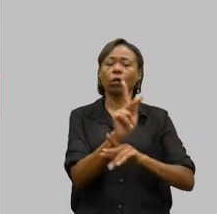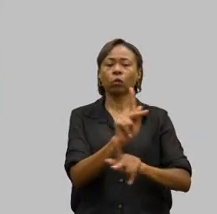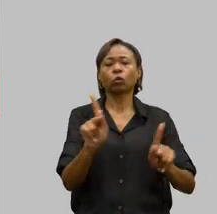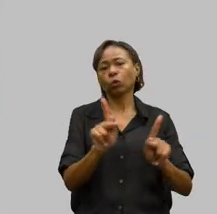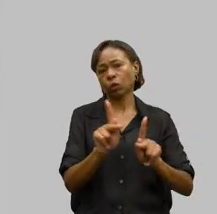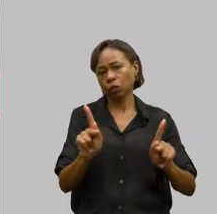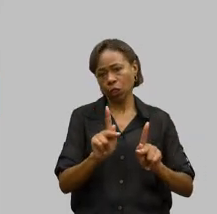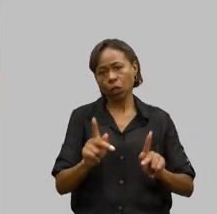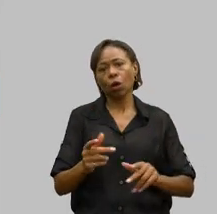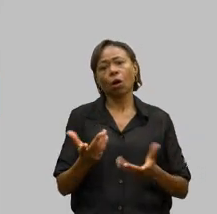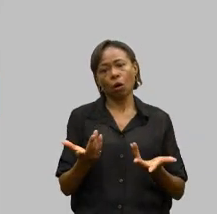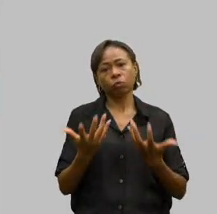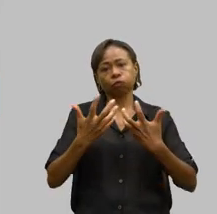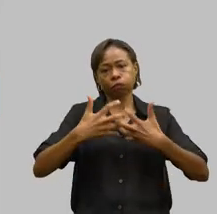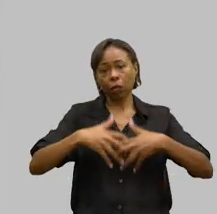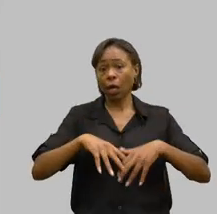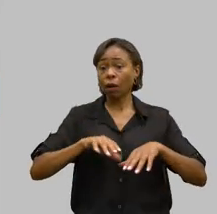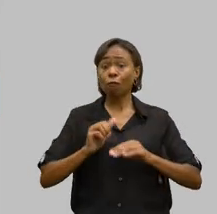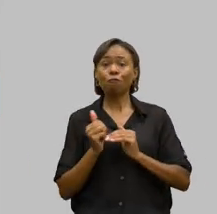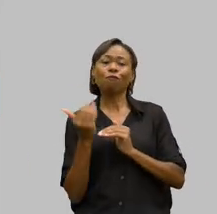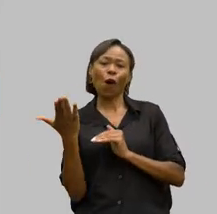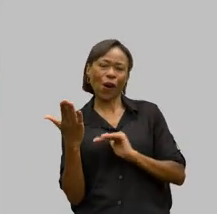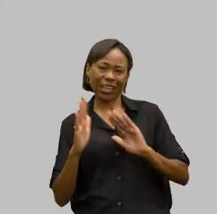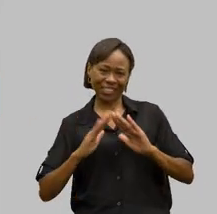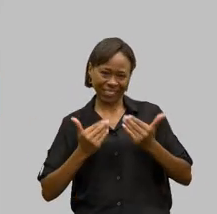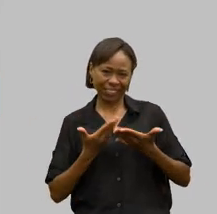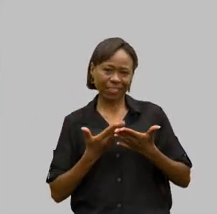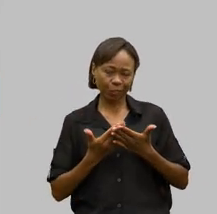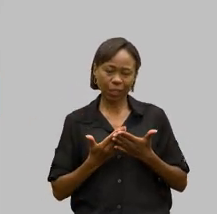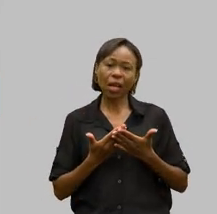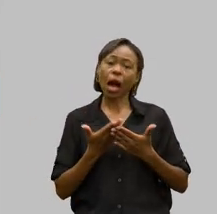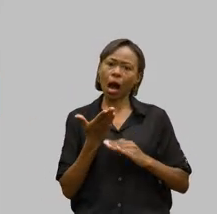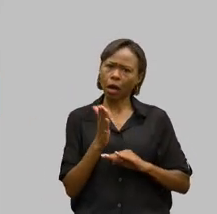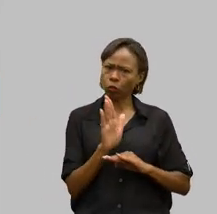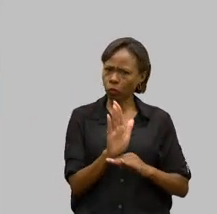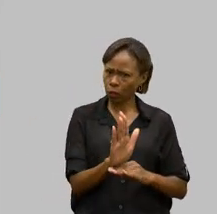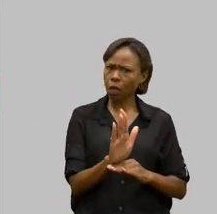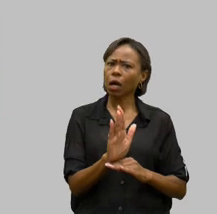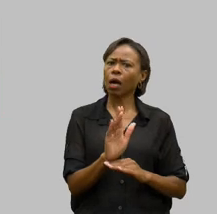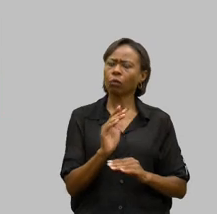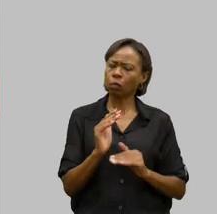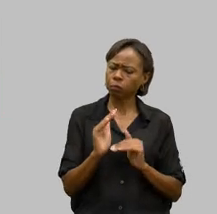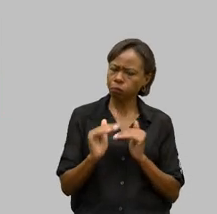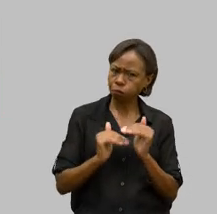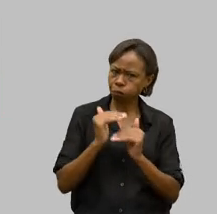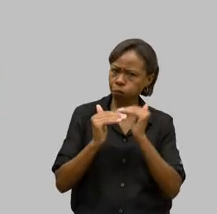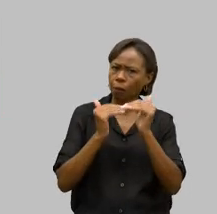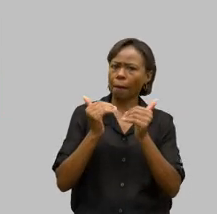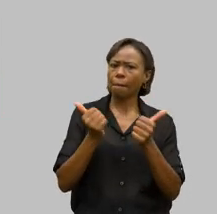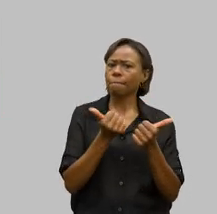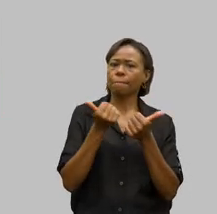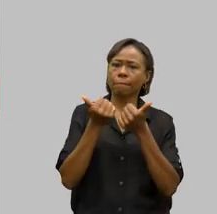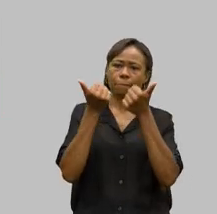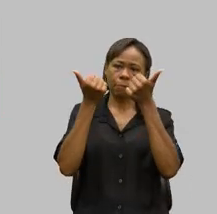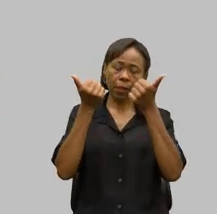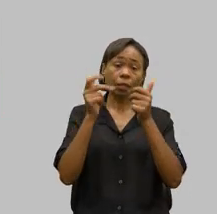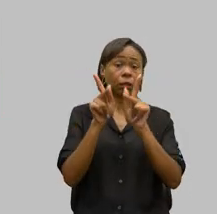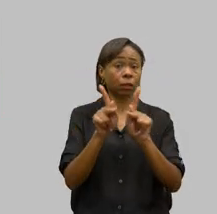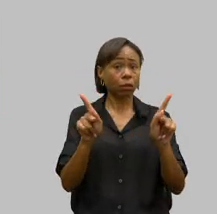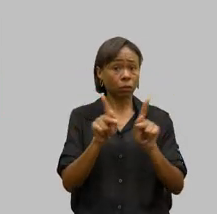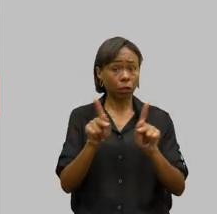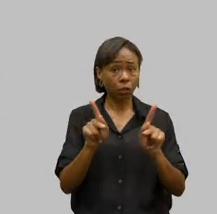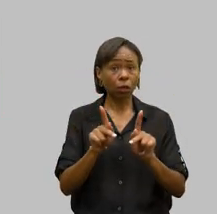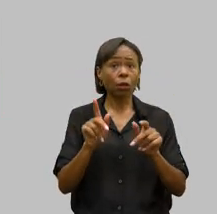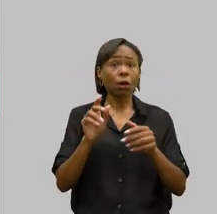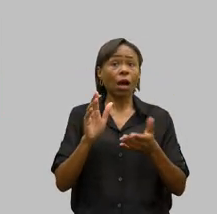no cotidiano da sala de aula. Então, melhoramos o DED, que está em processo de melhoria ainda, com professores fazendo o